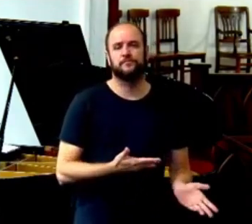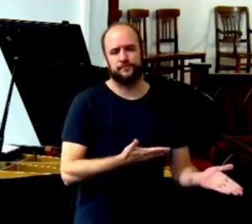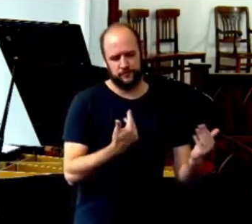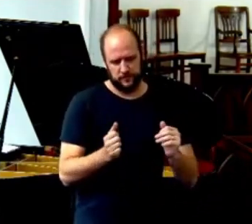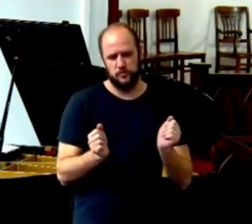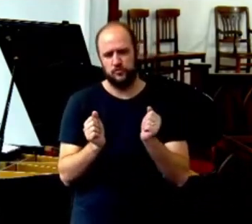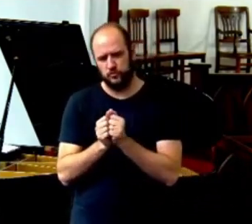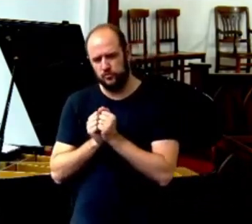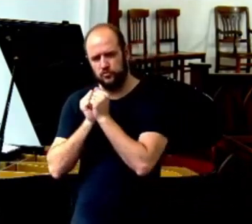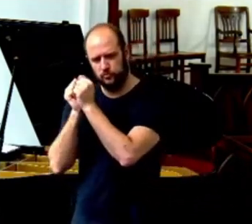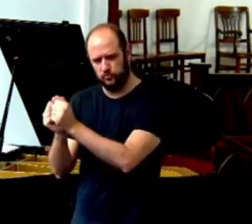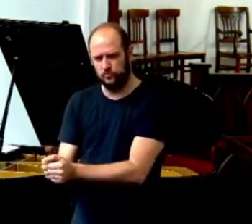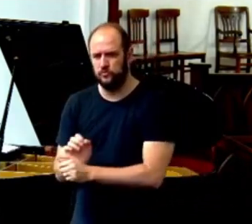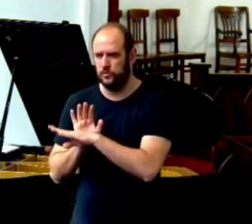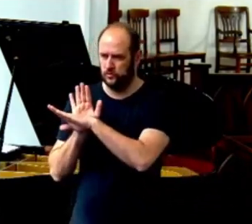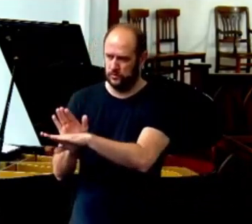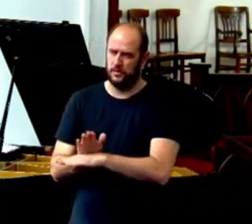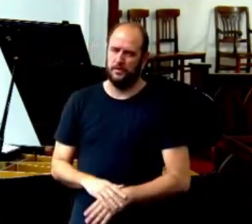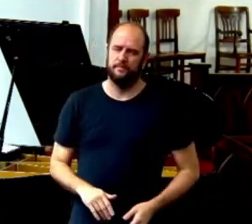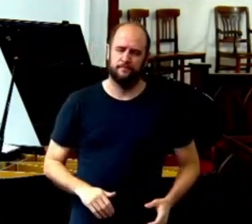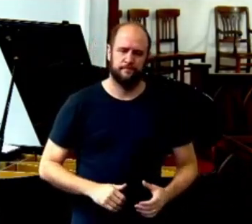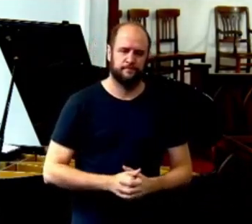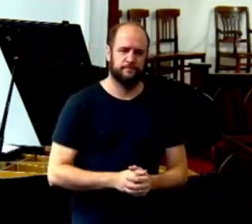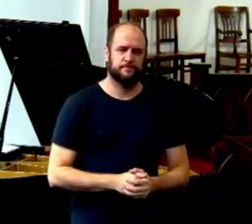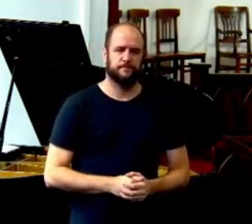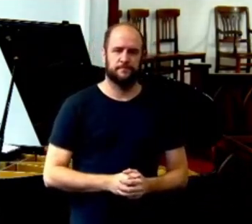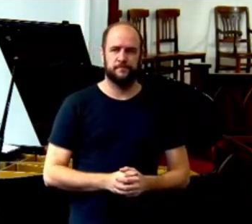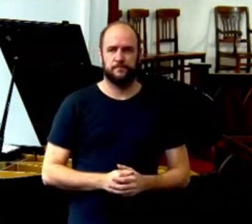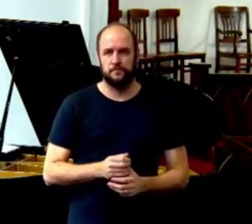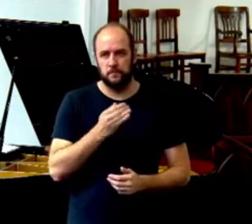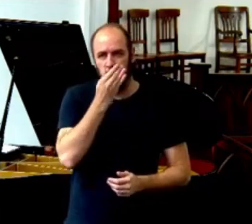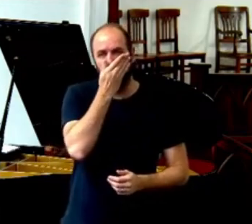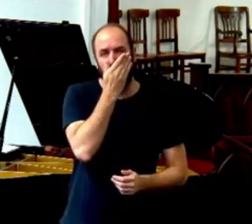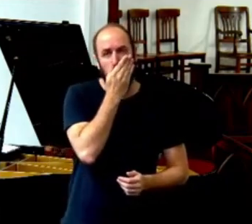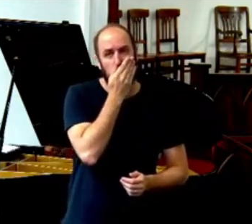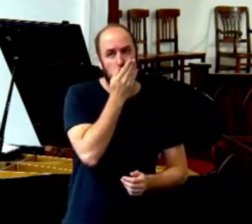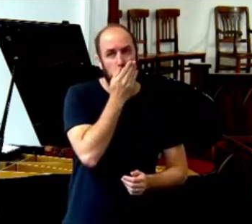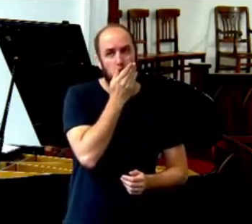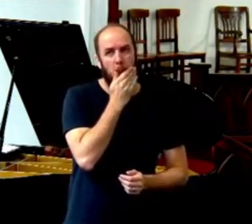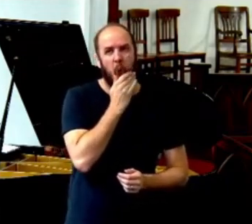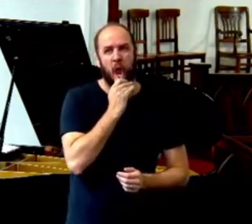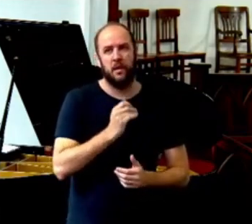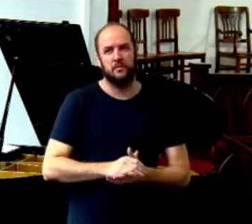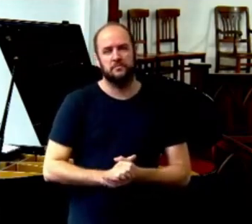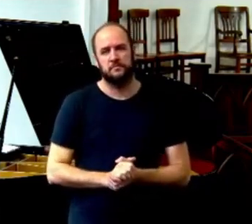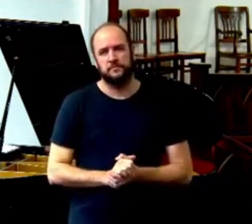vamos tentar ajudar este irmão. Vamos tentar ajudar esse irmão.